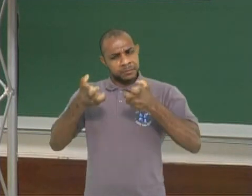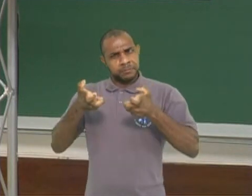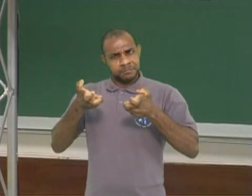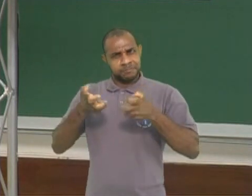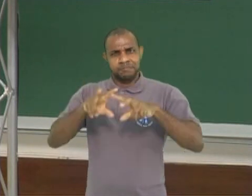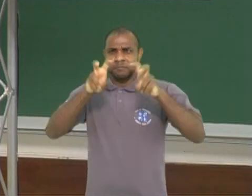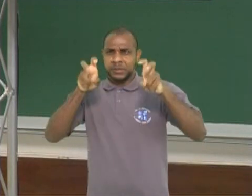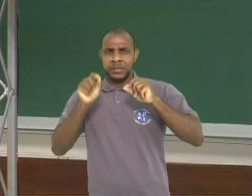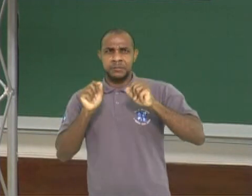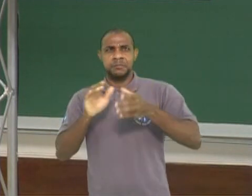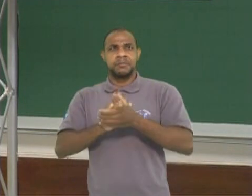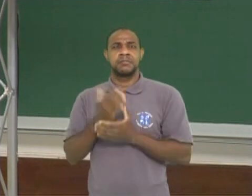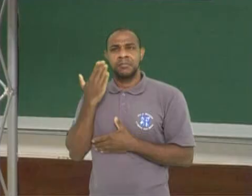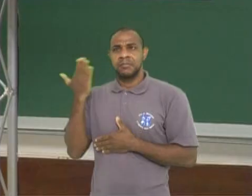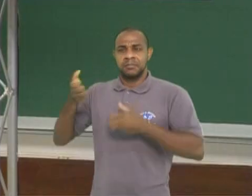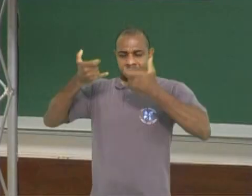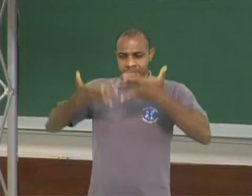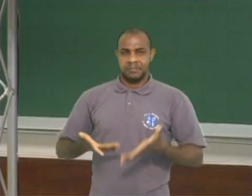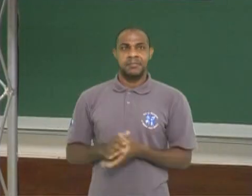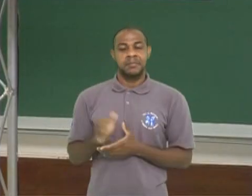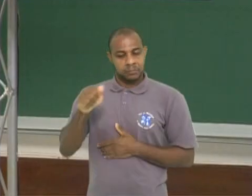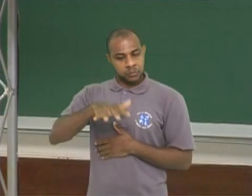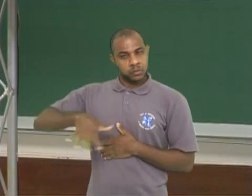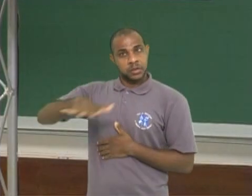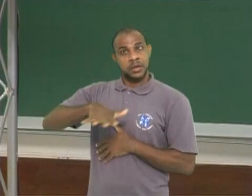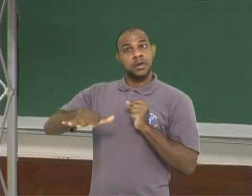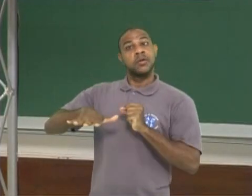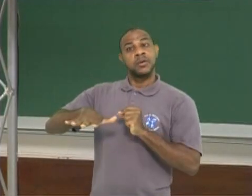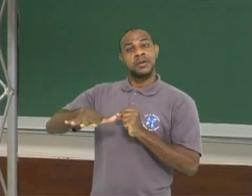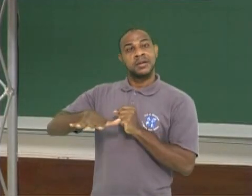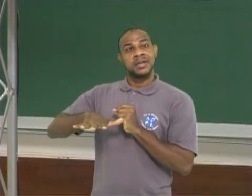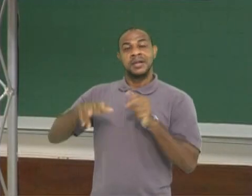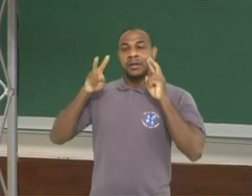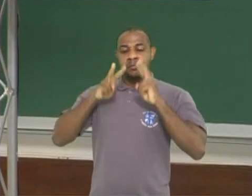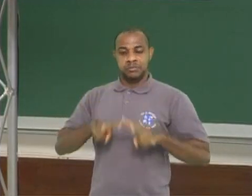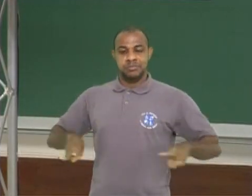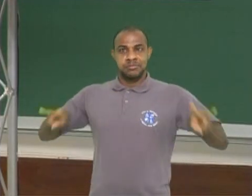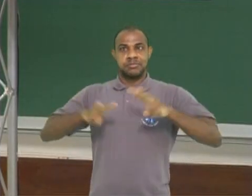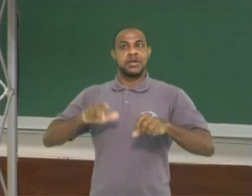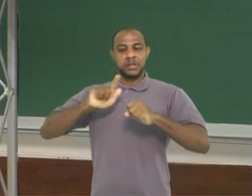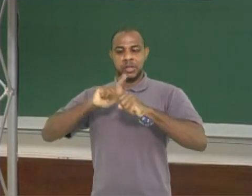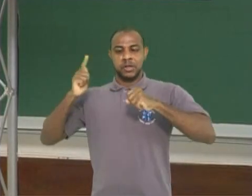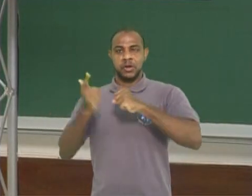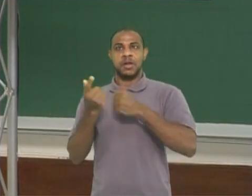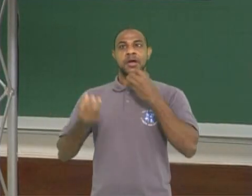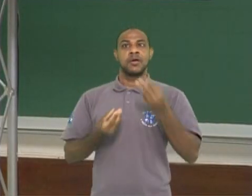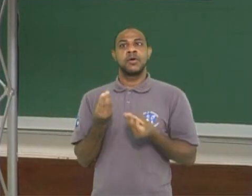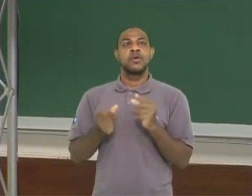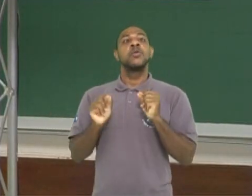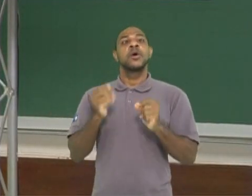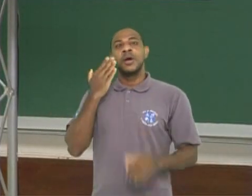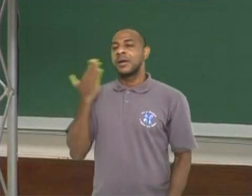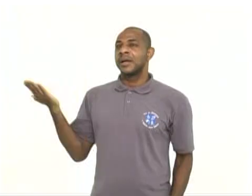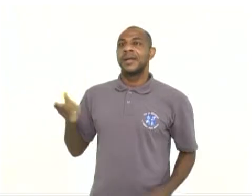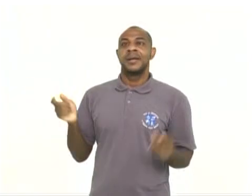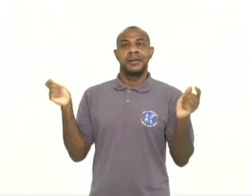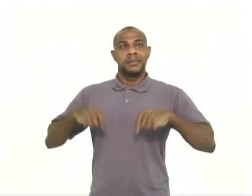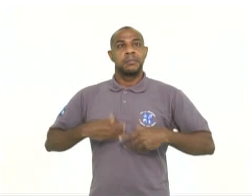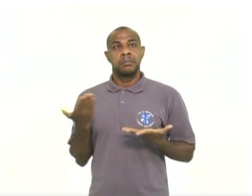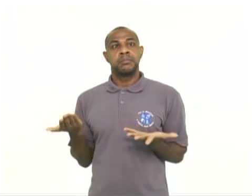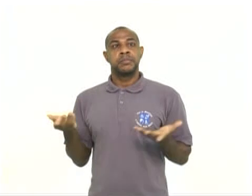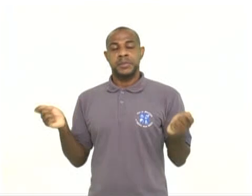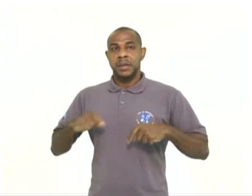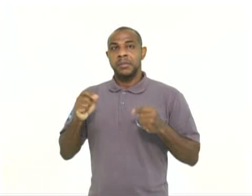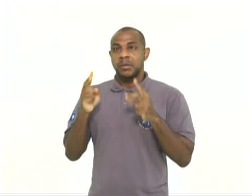né? Nós vamos trabalhar no espaço geográfico ali com uma visão da geografia, ele pode ser definido